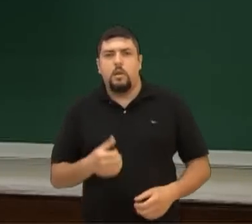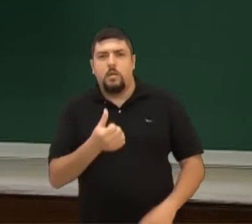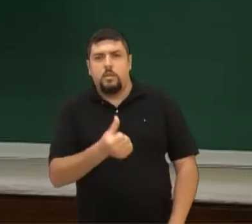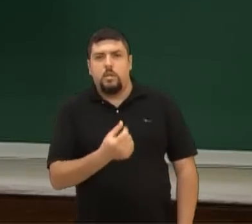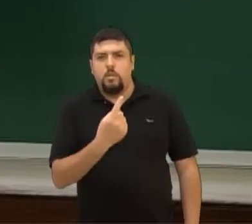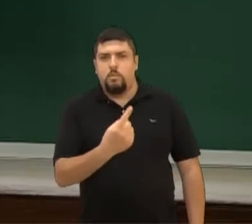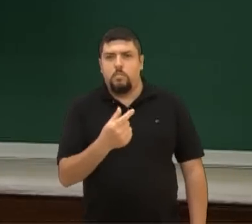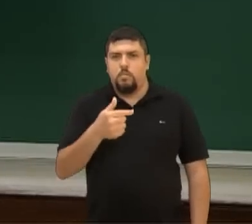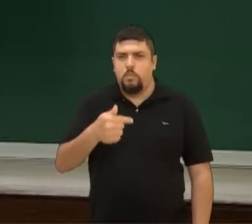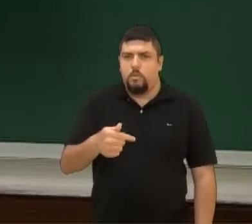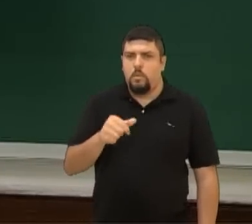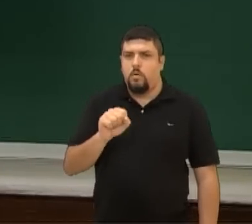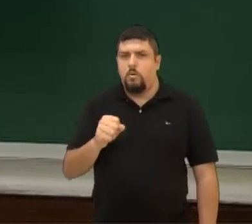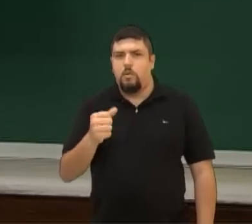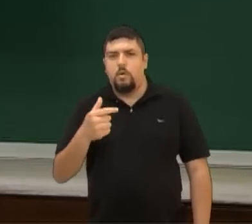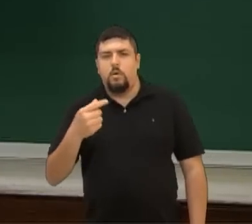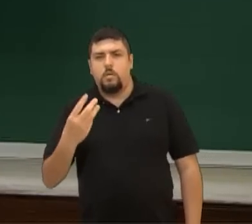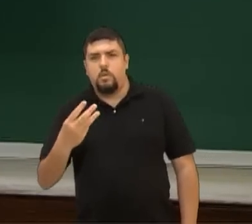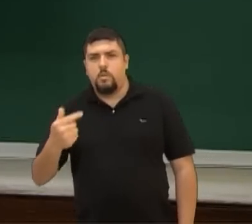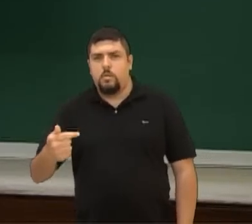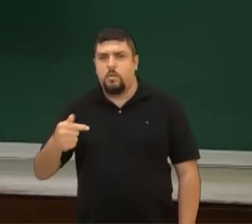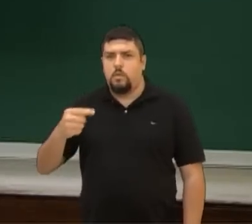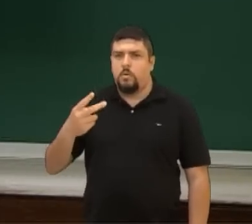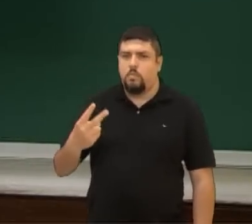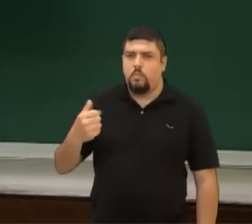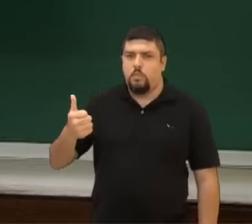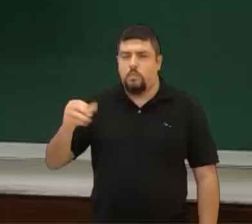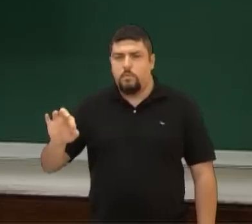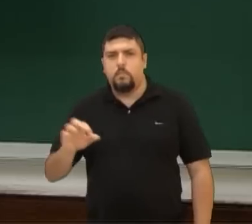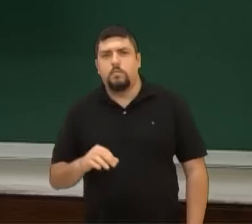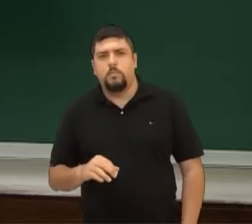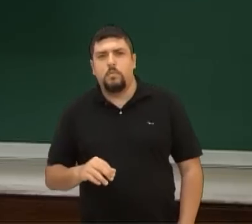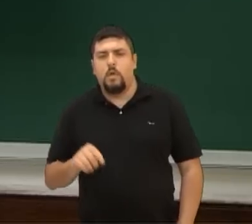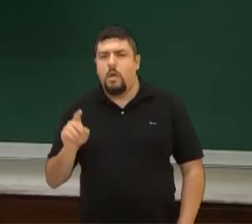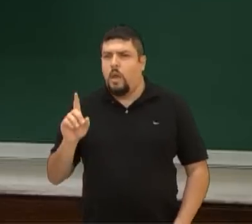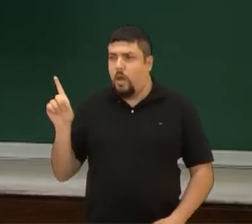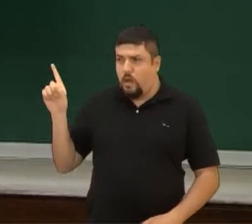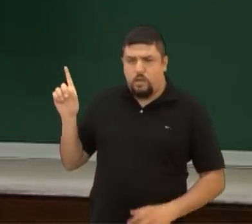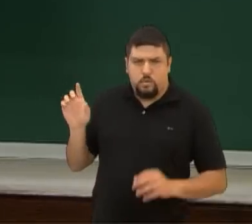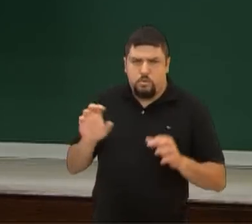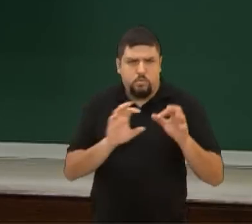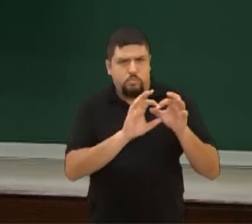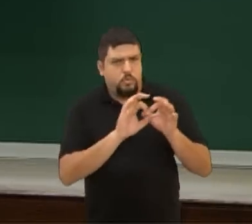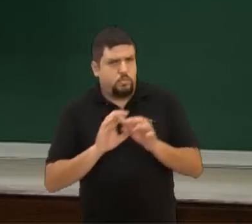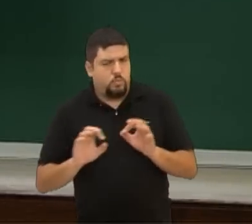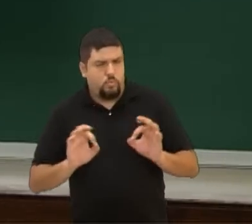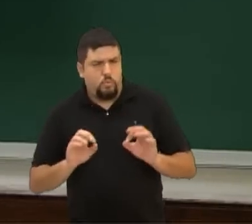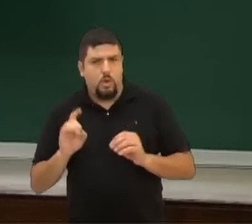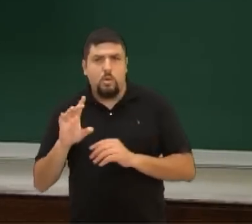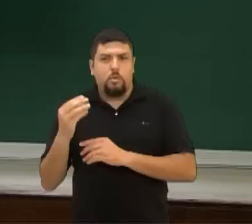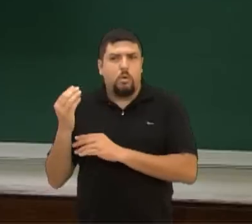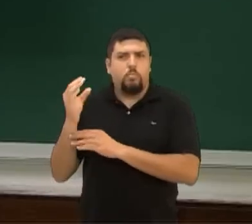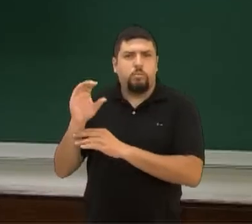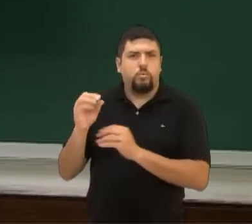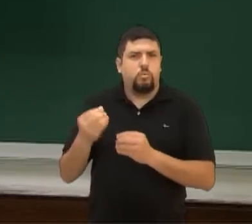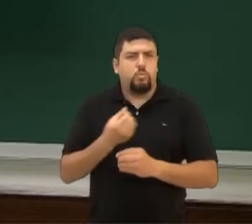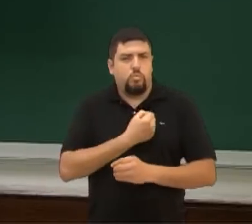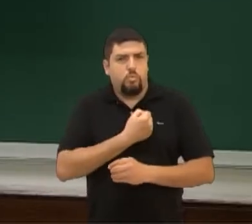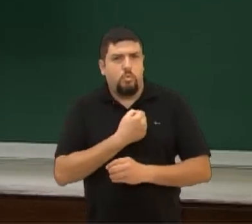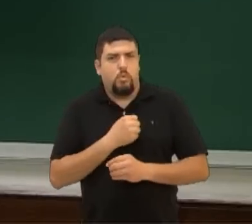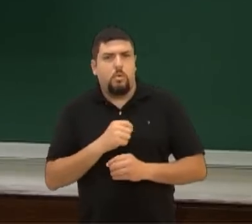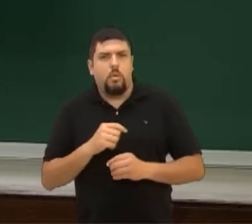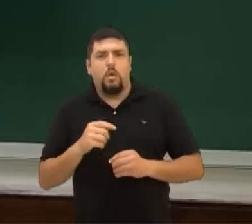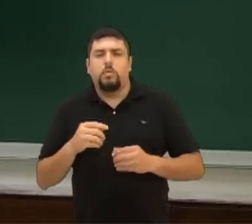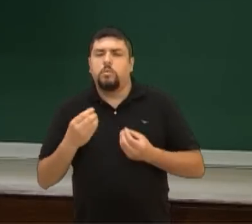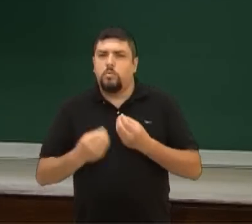7, 3, 8, 7, 2, 10. Aqui a professora não contextualizou muito não, só colocou os números e a gente vai fazer essas